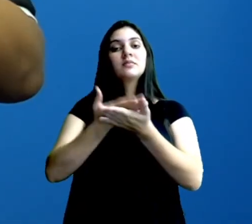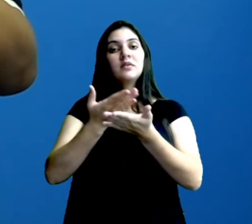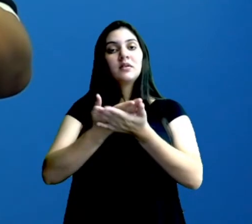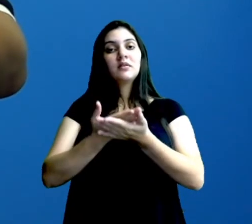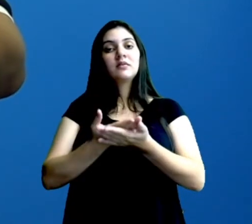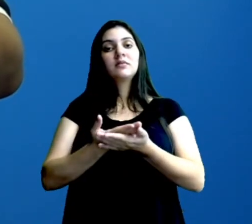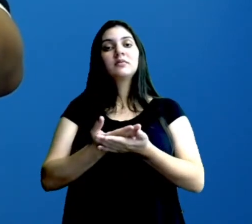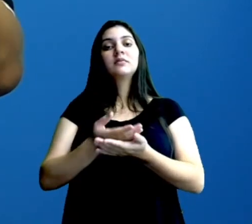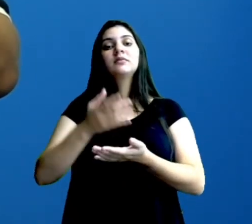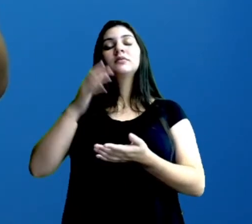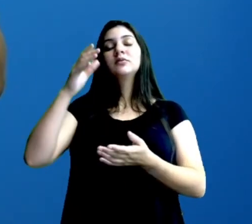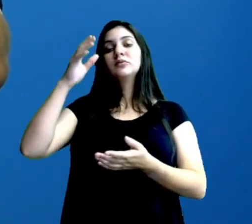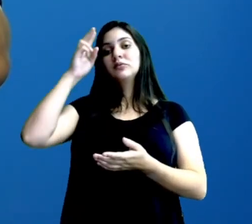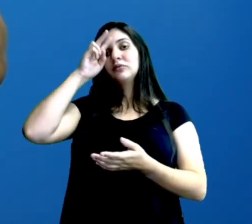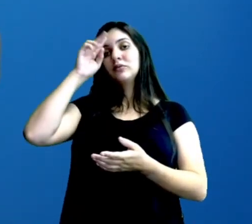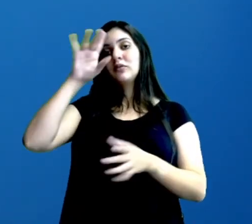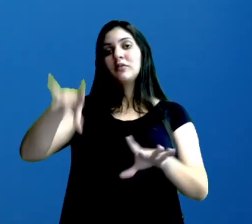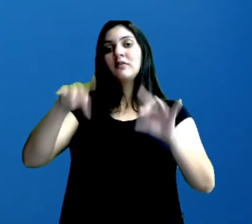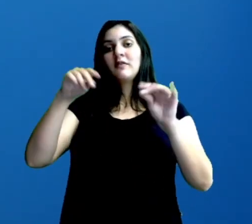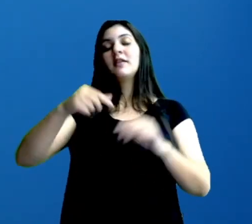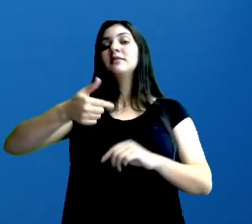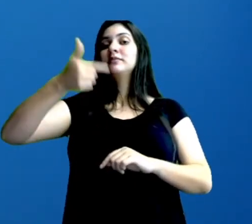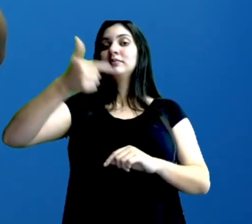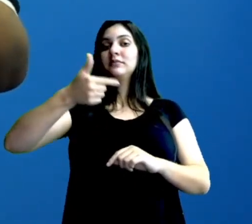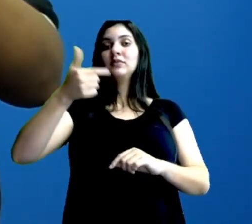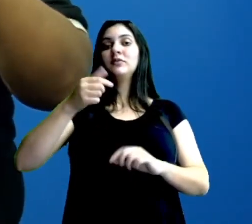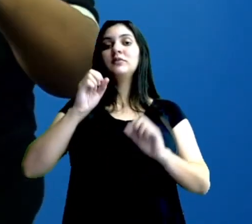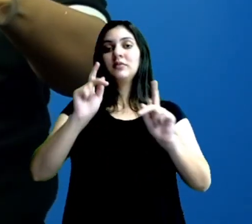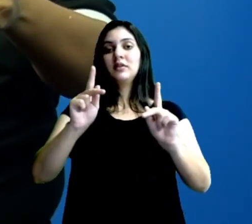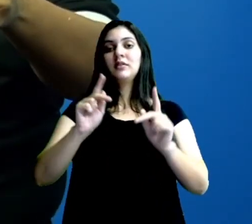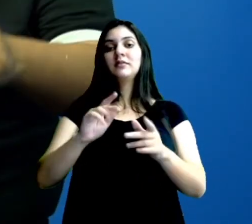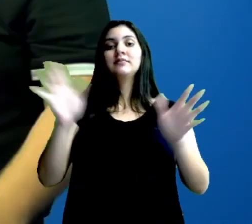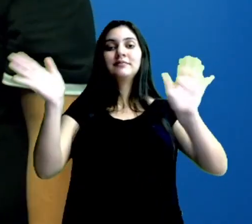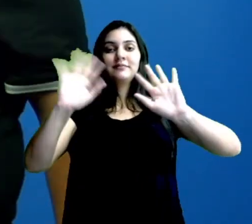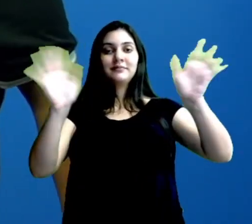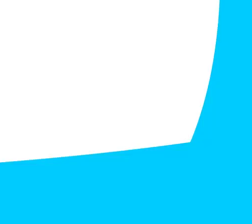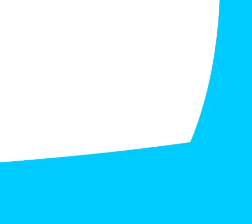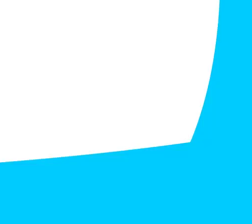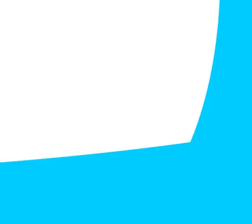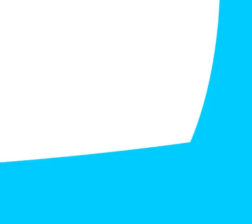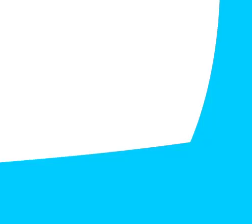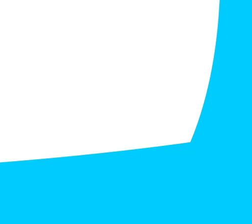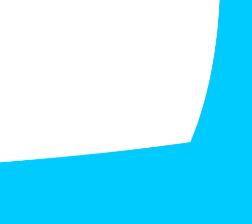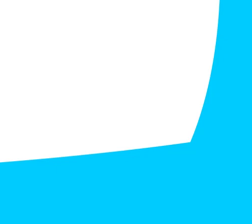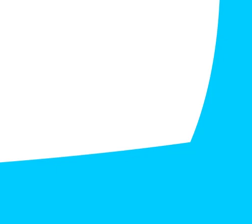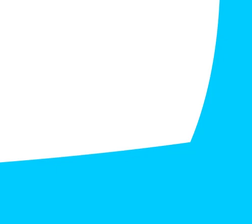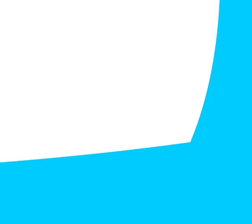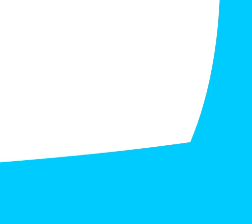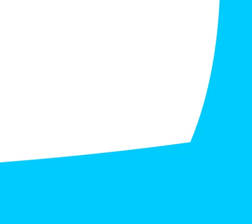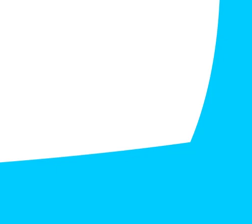aula, Conto de Fadas, parte 2, tá bom, gente? Até mais!